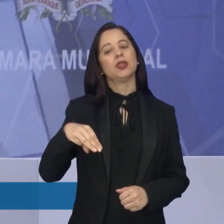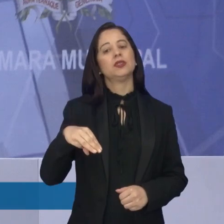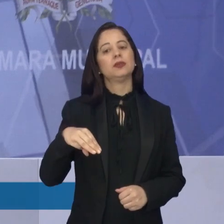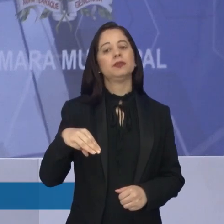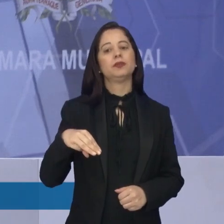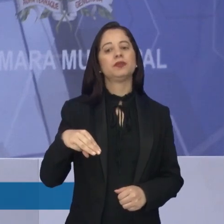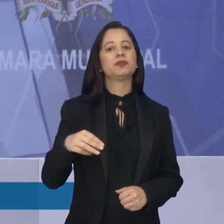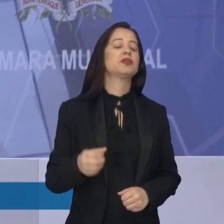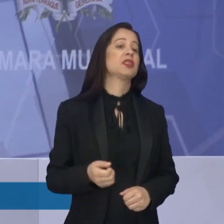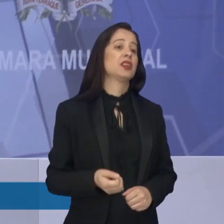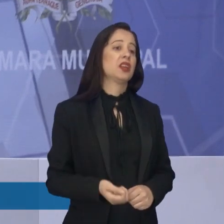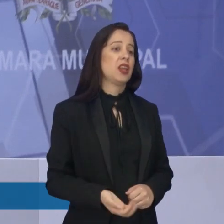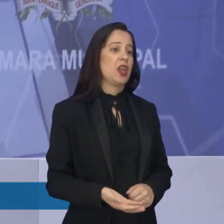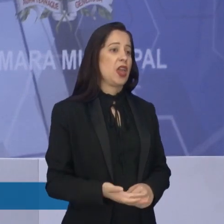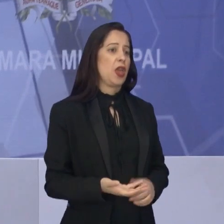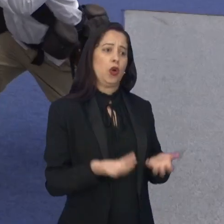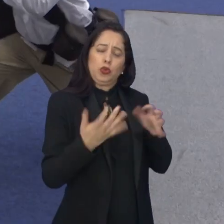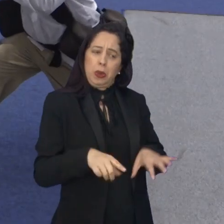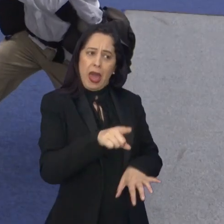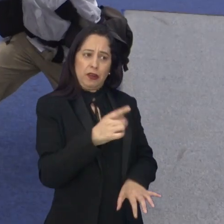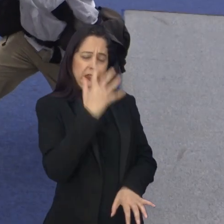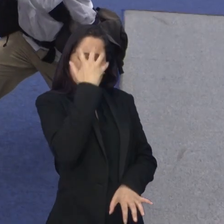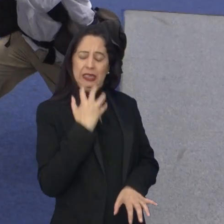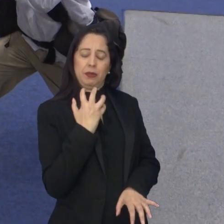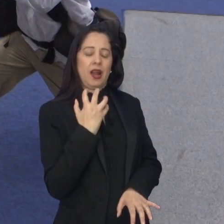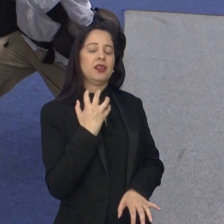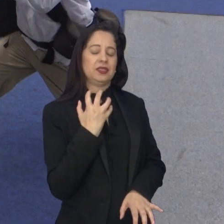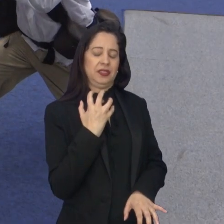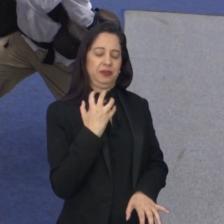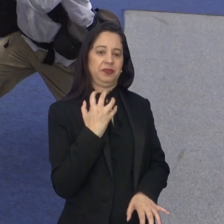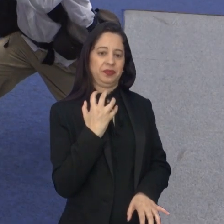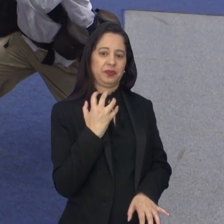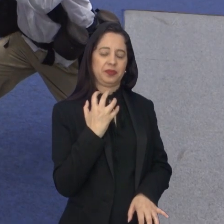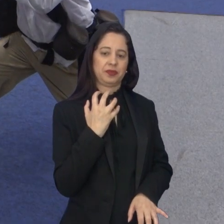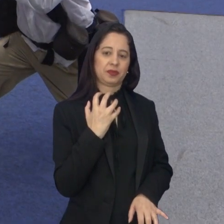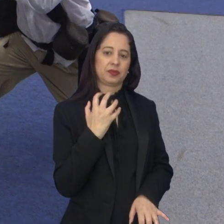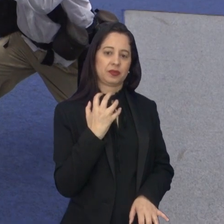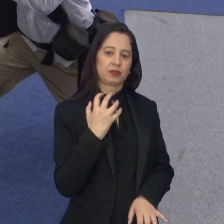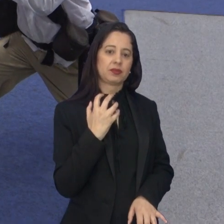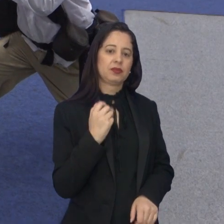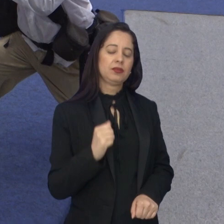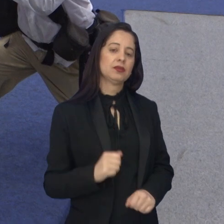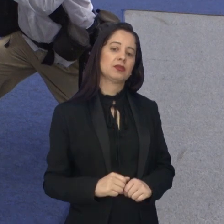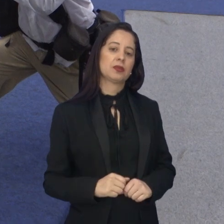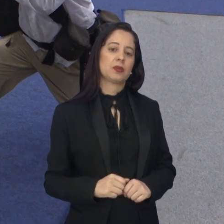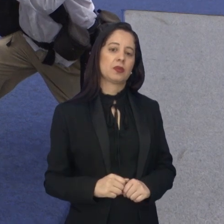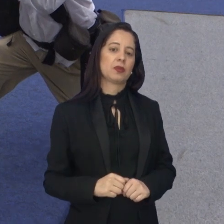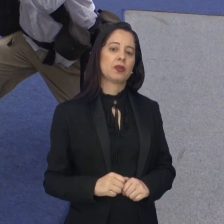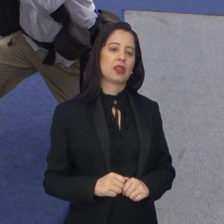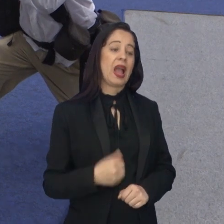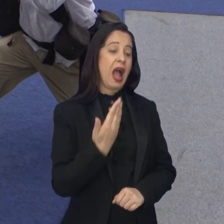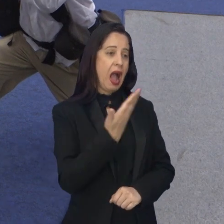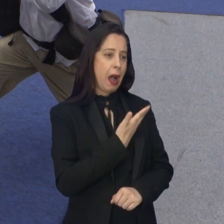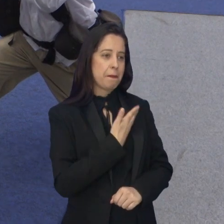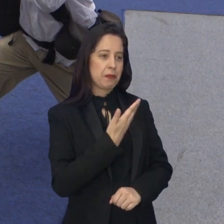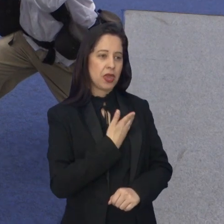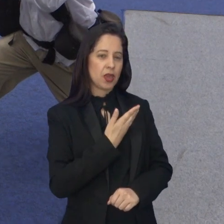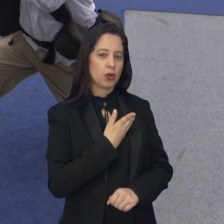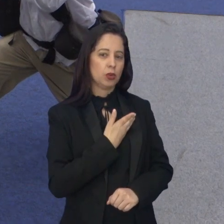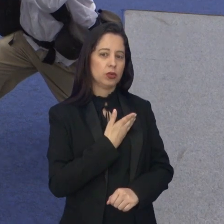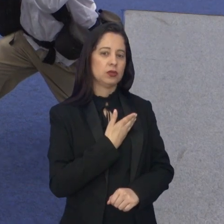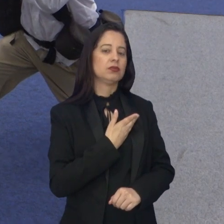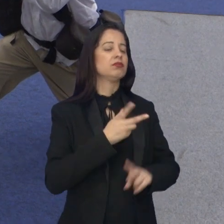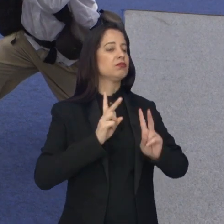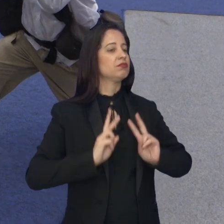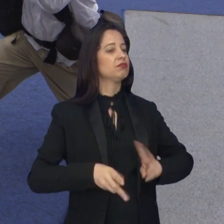comum. Espero que você não fique brava comigo, mas às vezes eles se aplicam. O lugar comum diz que amigos a gente não faz, a